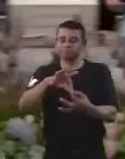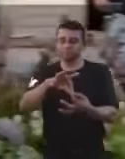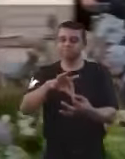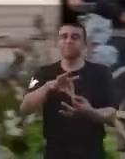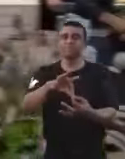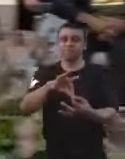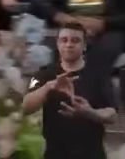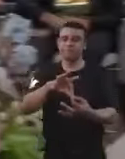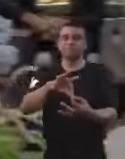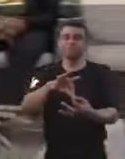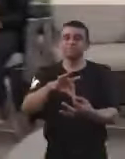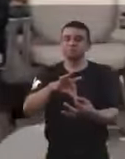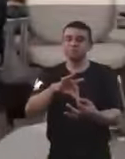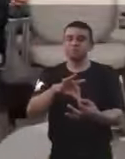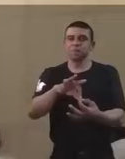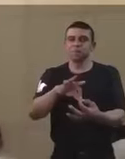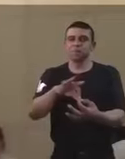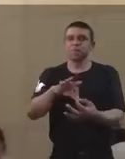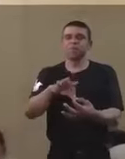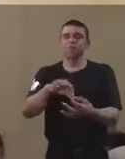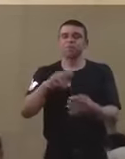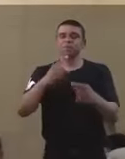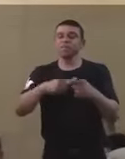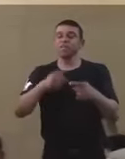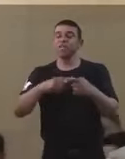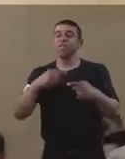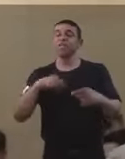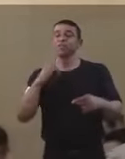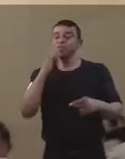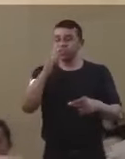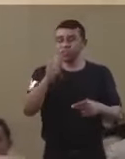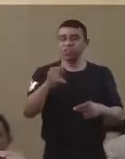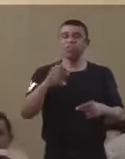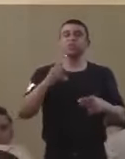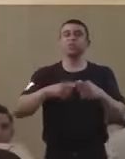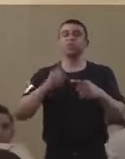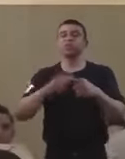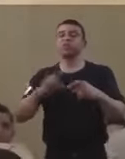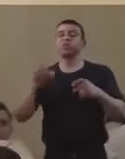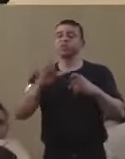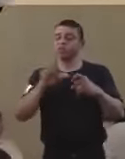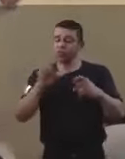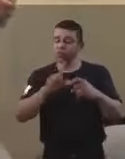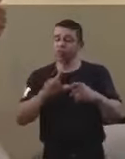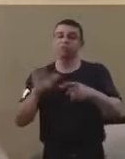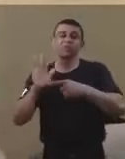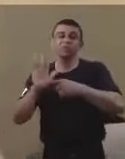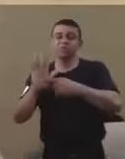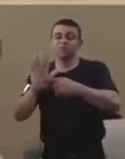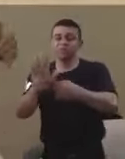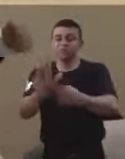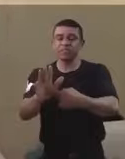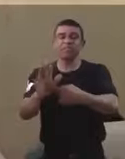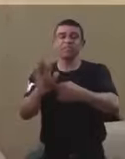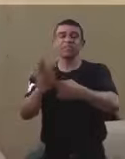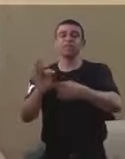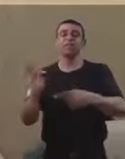Por que eu estou dizendo isso? Porque o próprio Lucas David, que apresenta a teologia da contenda, a teologia da